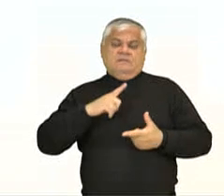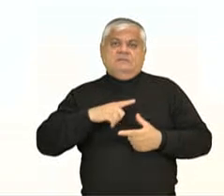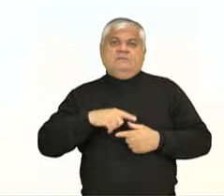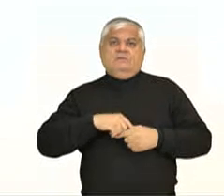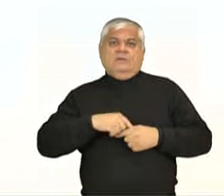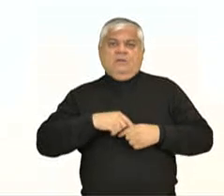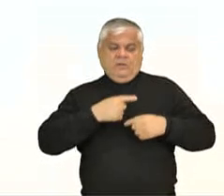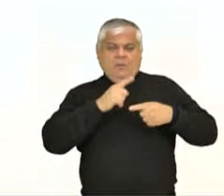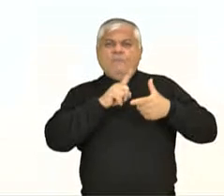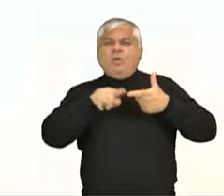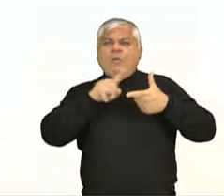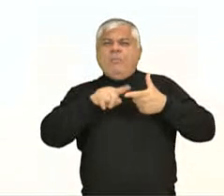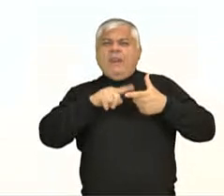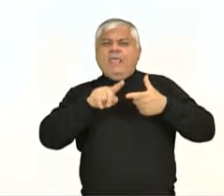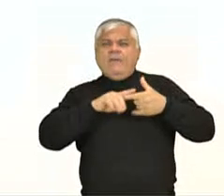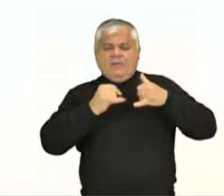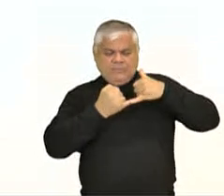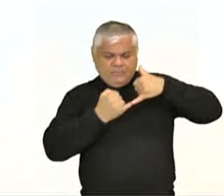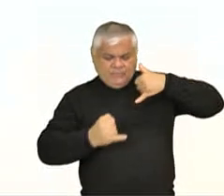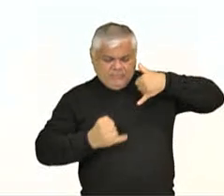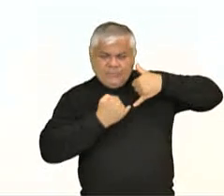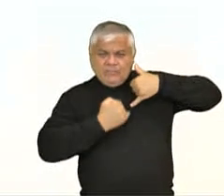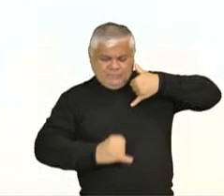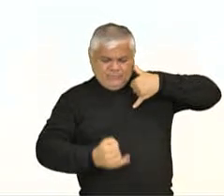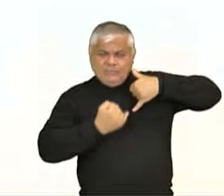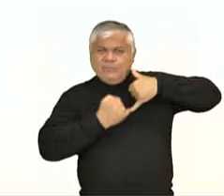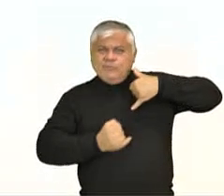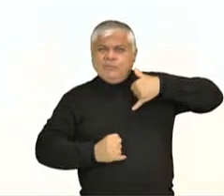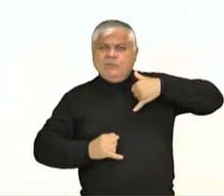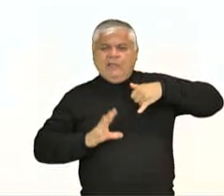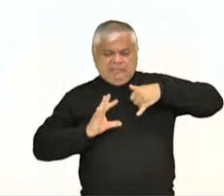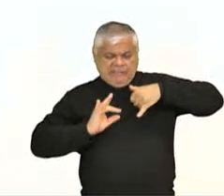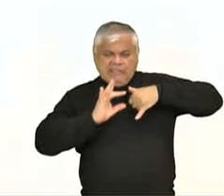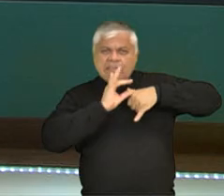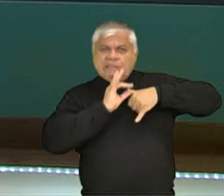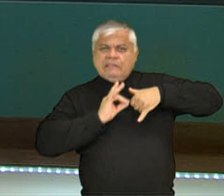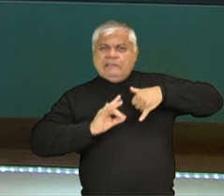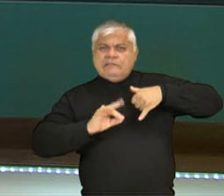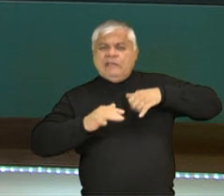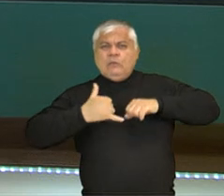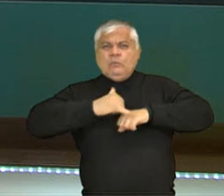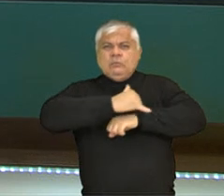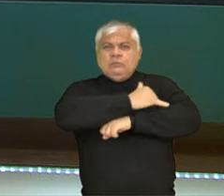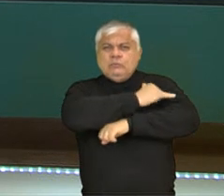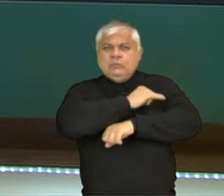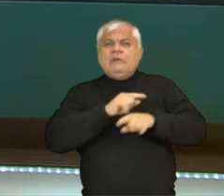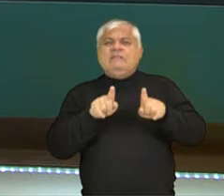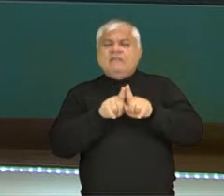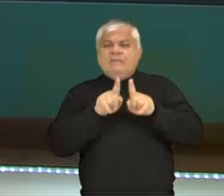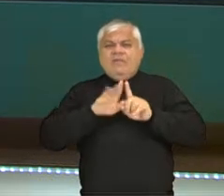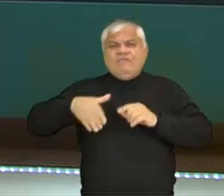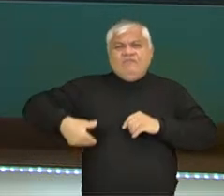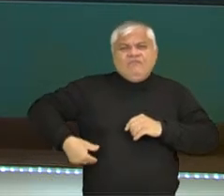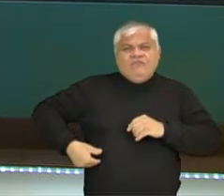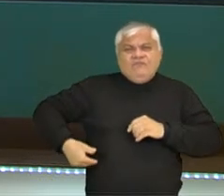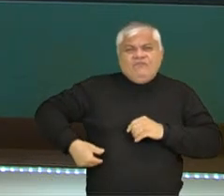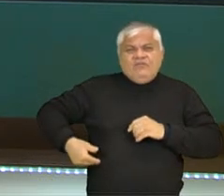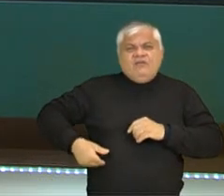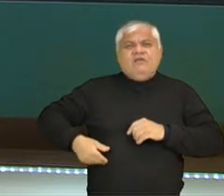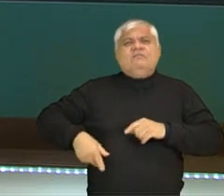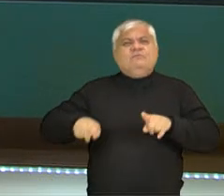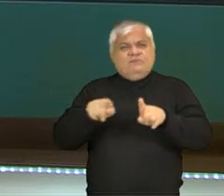aterosclerose, placas de gordura nos vasos sanguíneos, esteatose hepática, que é gordura no fígado,